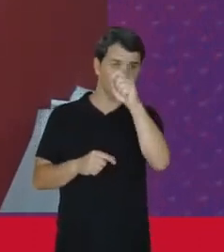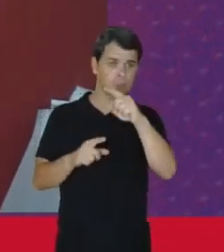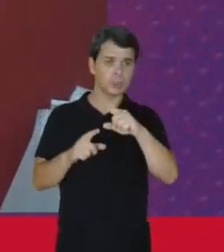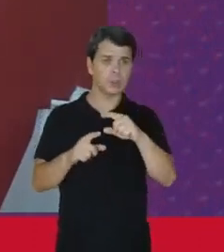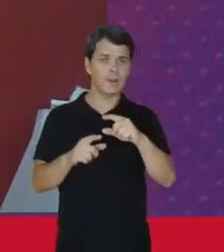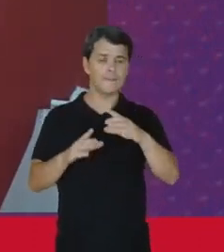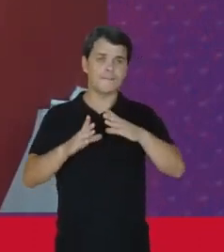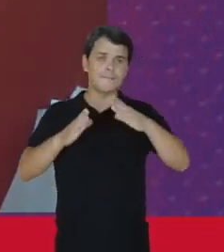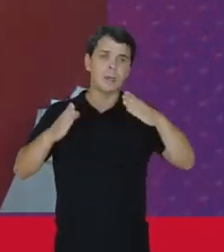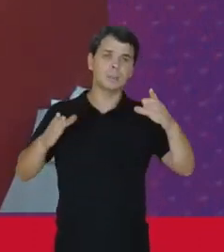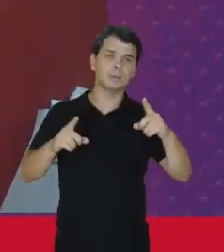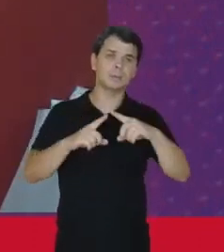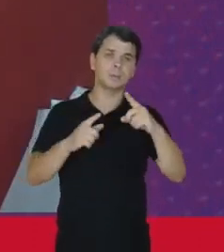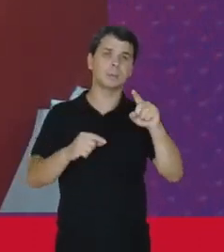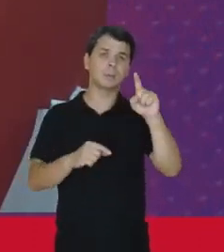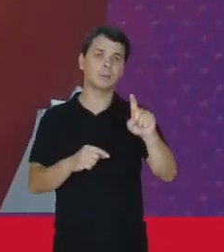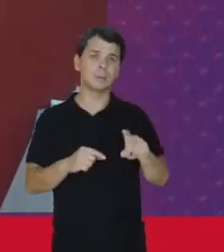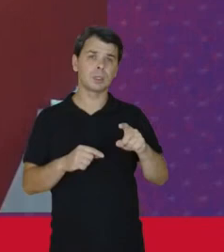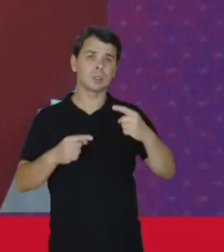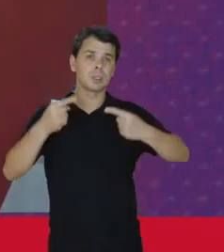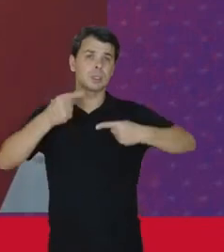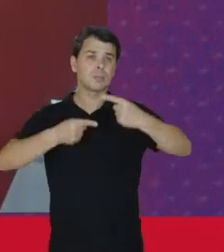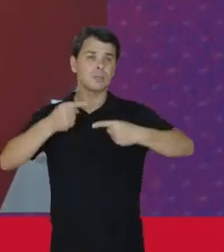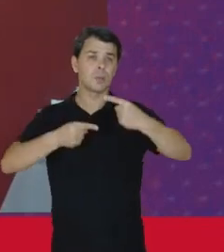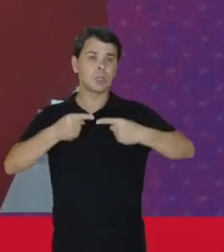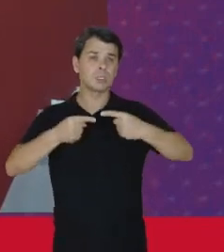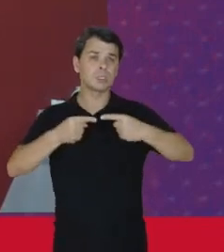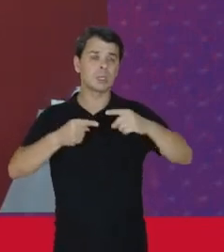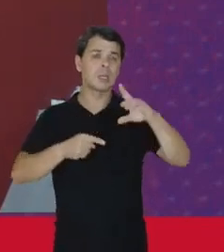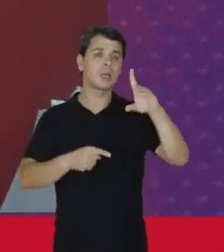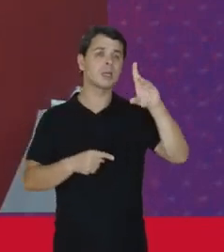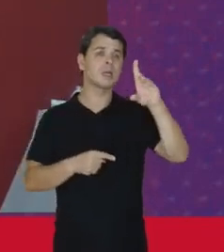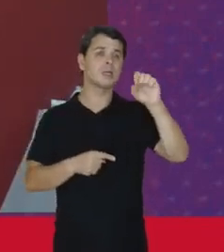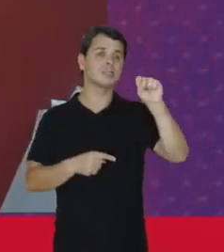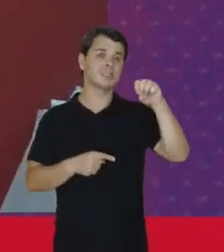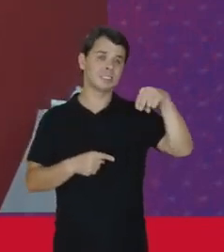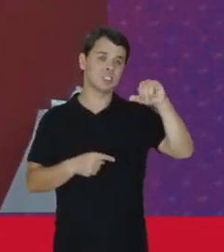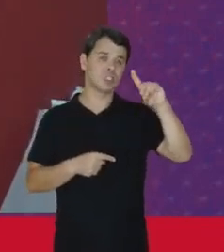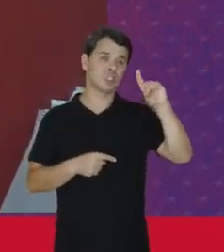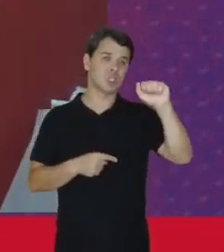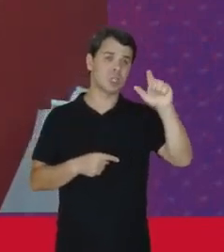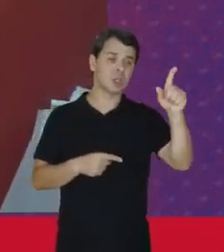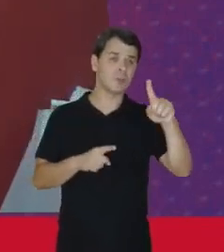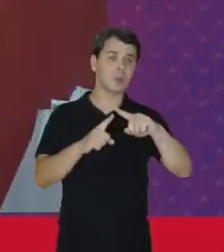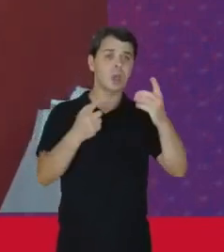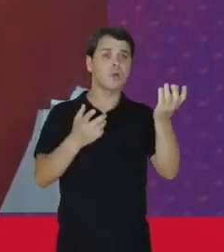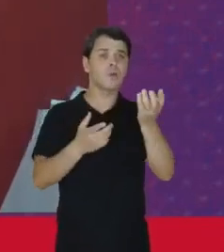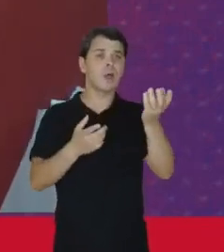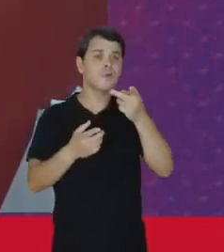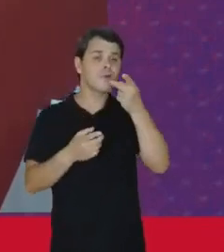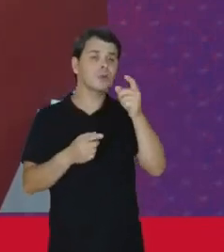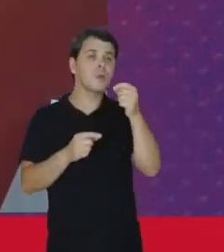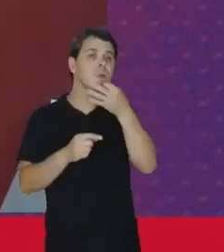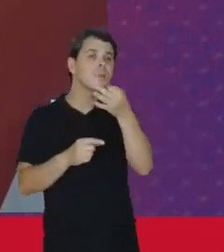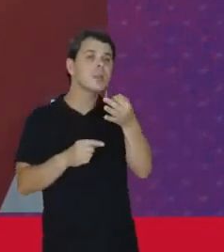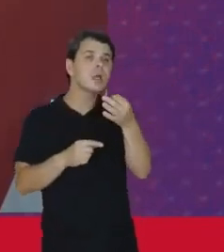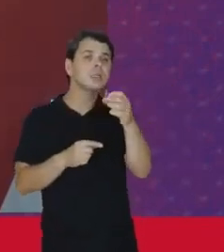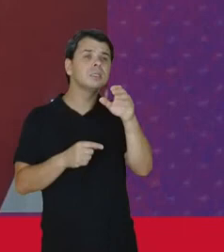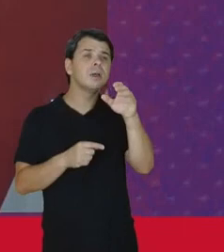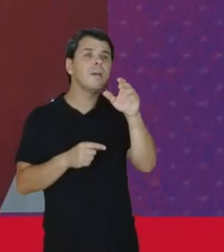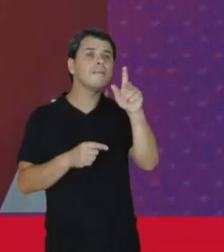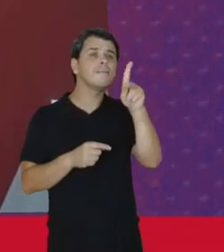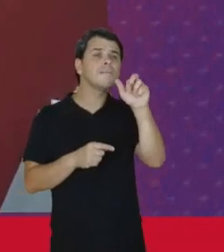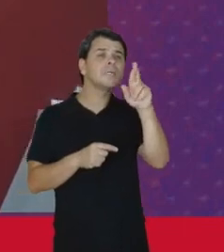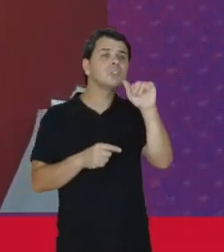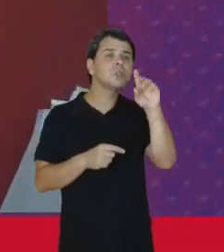mais. Eu estou falando ainda de política sindical, mas eu quero falar sobre política partidária. As companheiras que